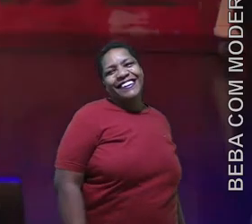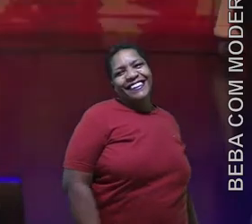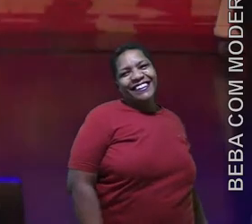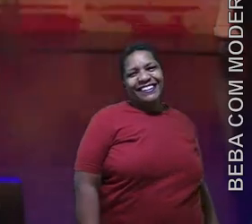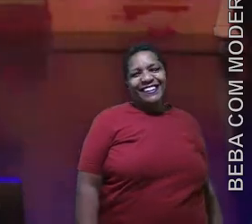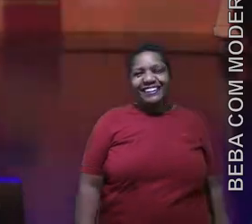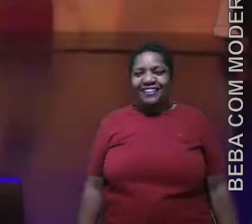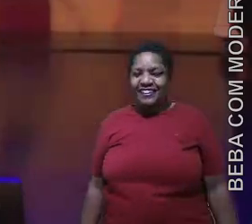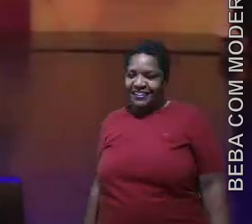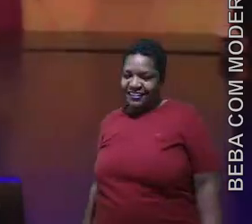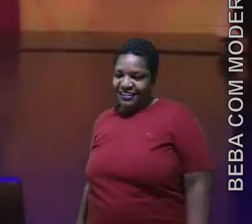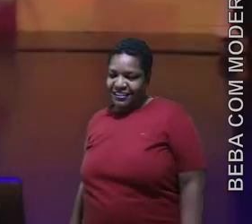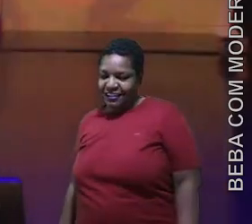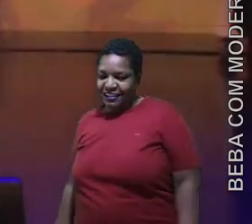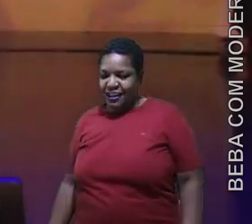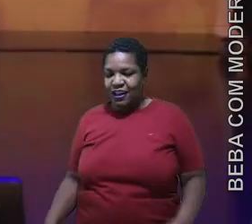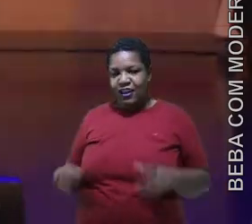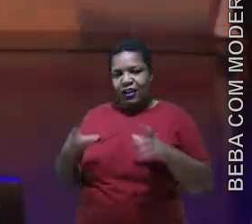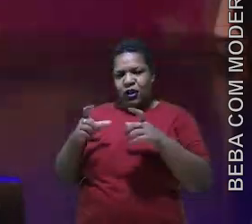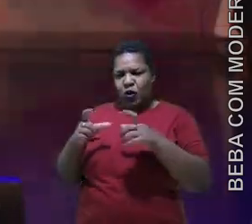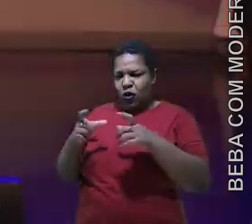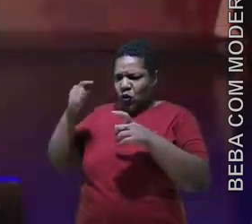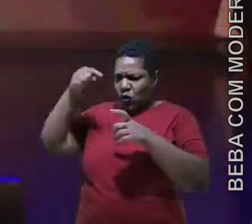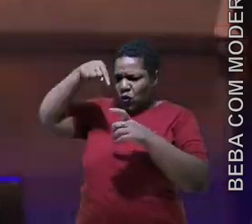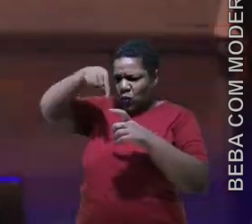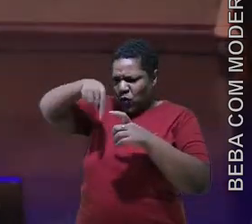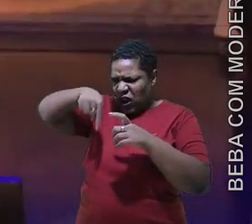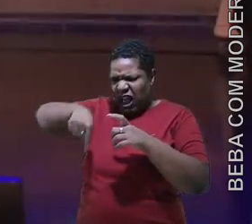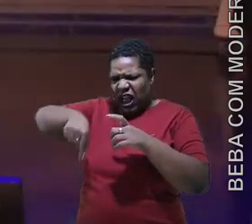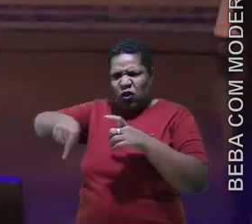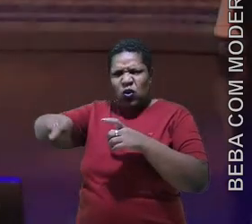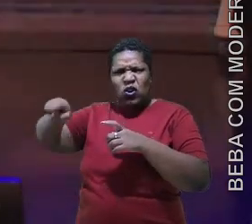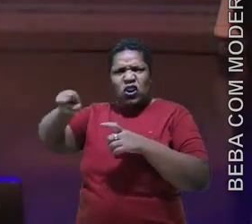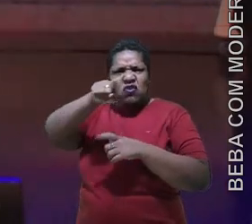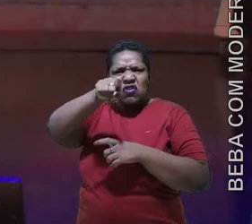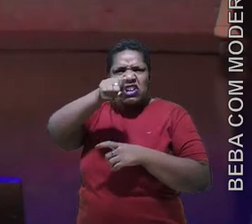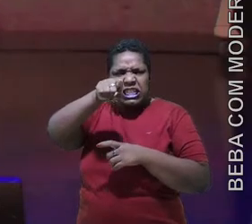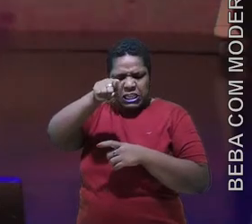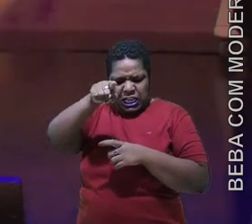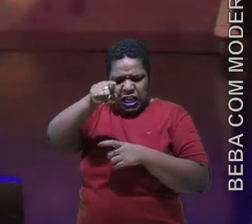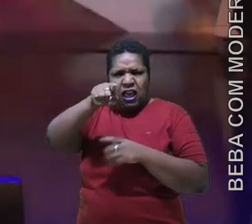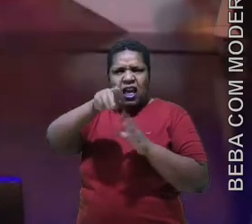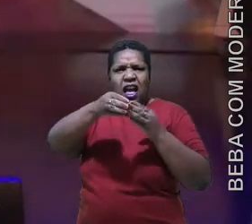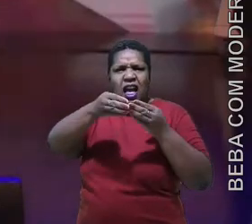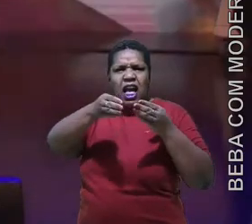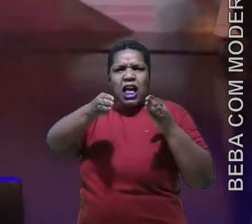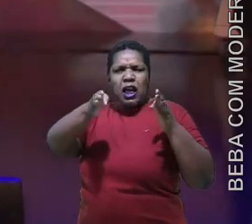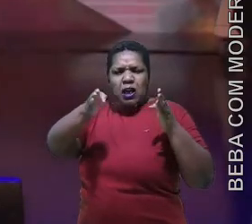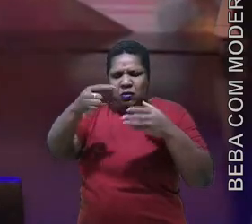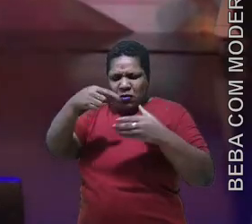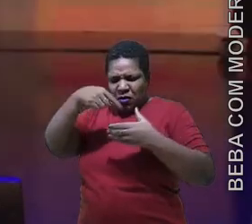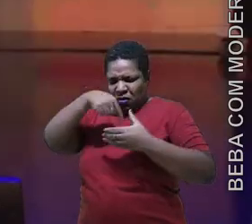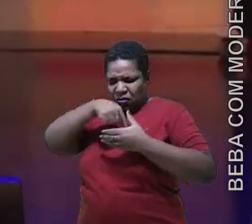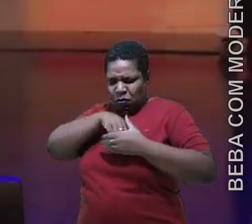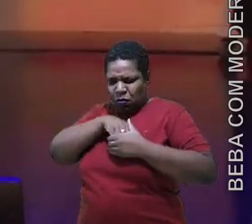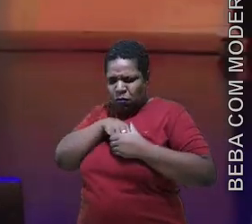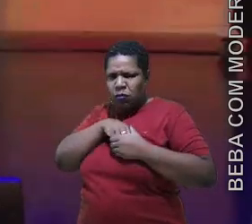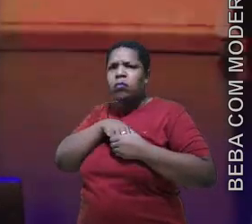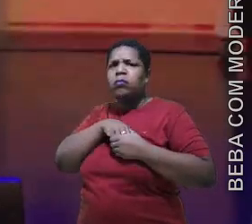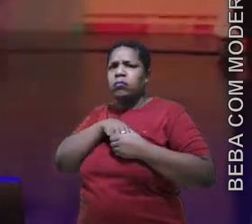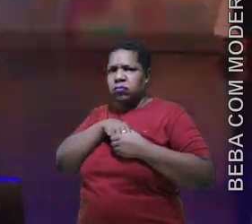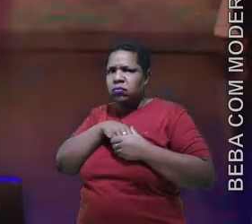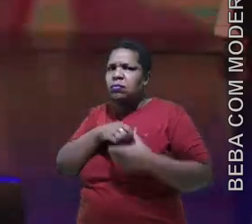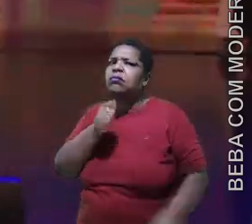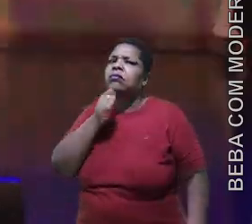e o que você abriu um pouco difícil